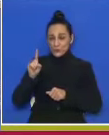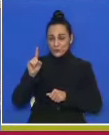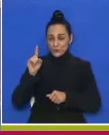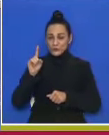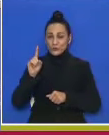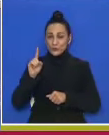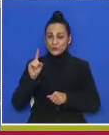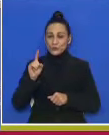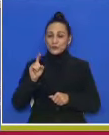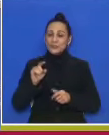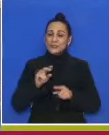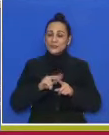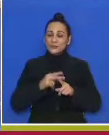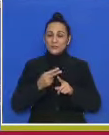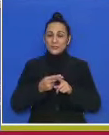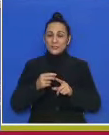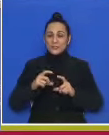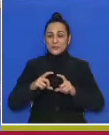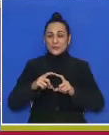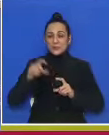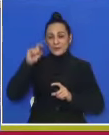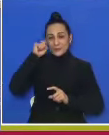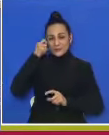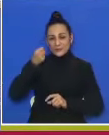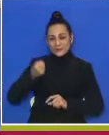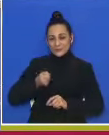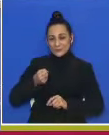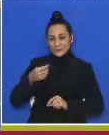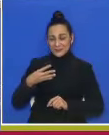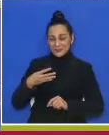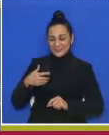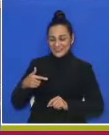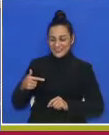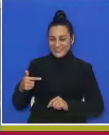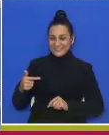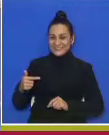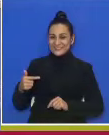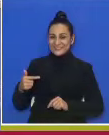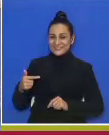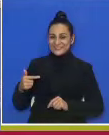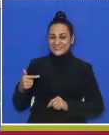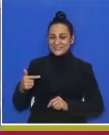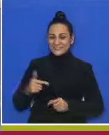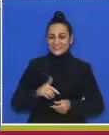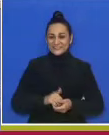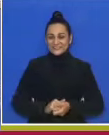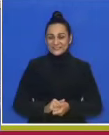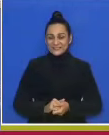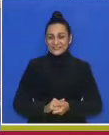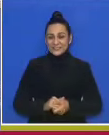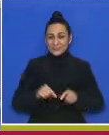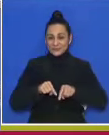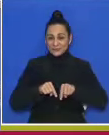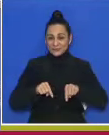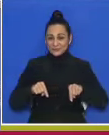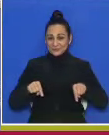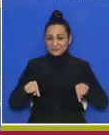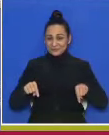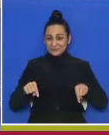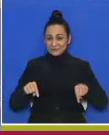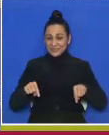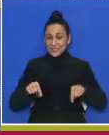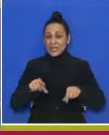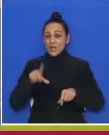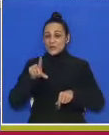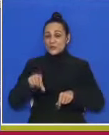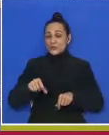primeiro sorteio da dupla Sena. Bola preta, número 47. Preta, 47. Vamos confirmar?